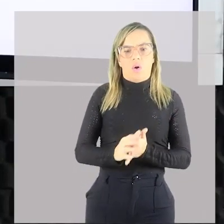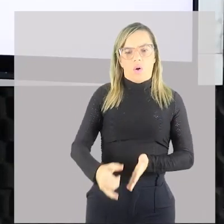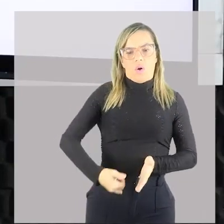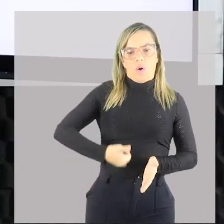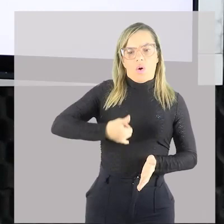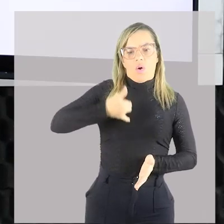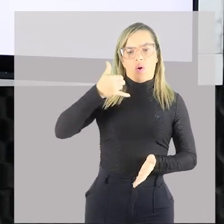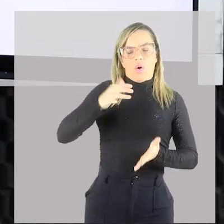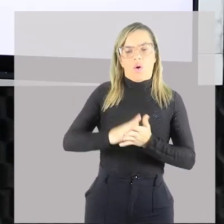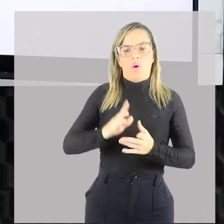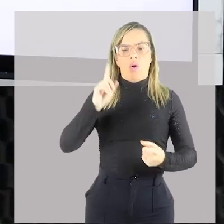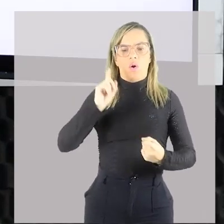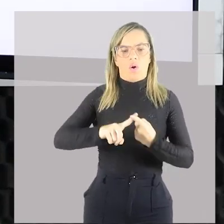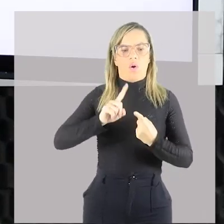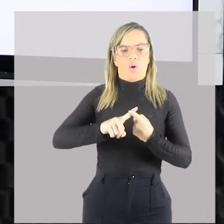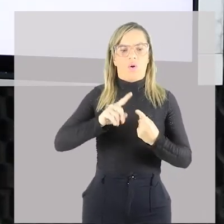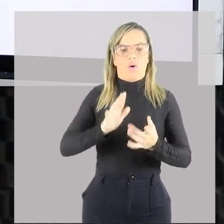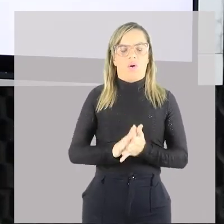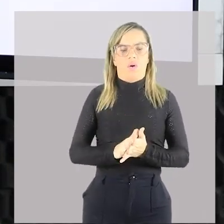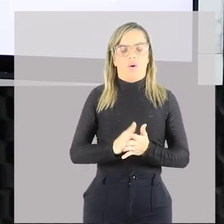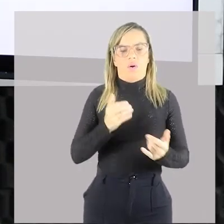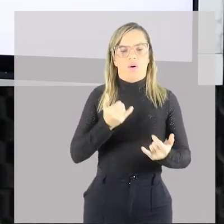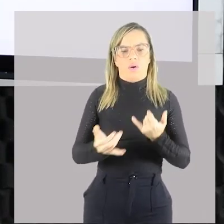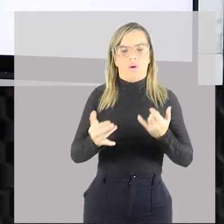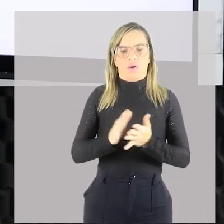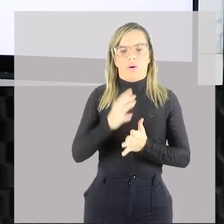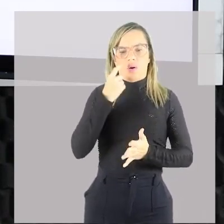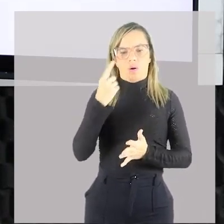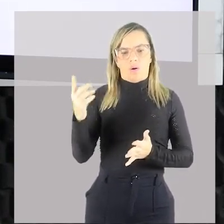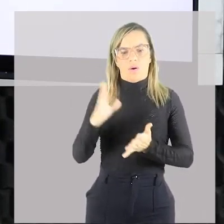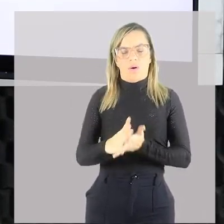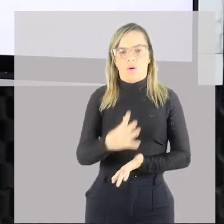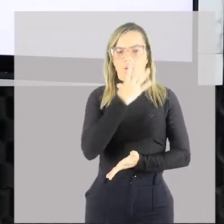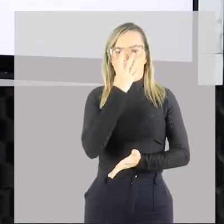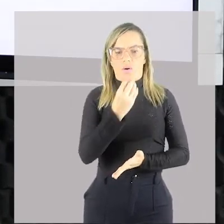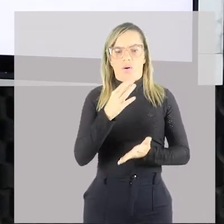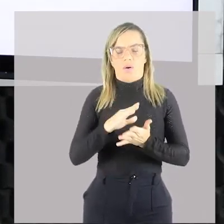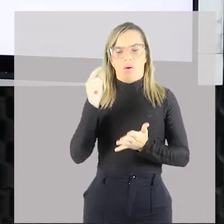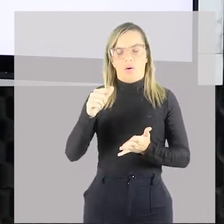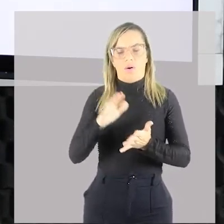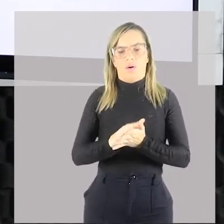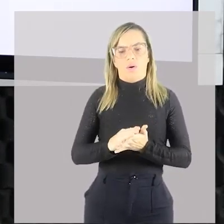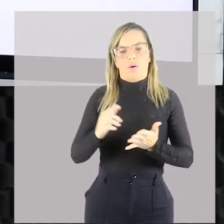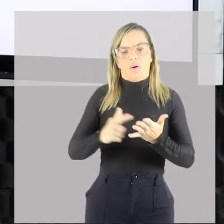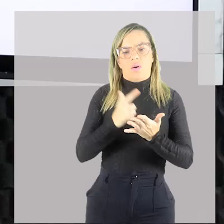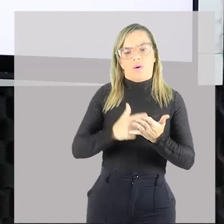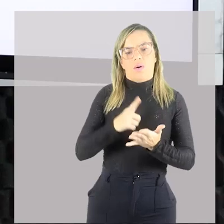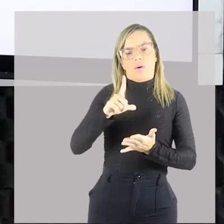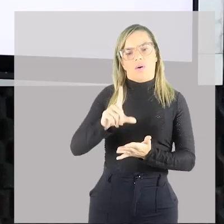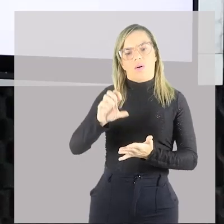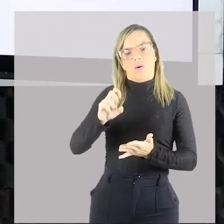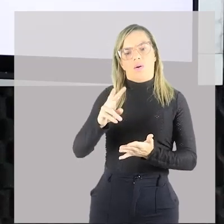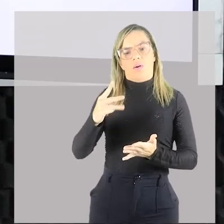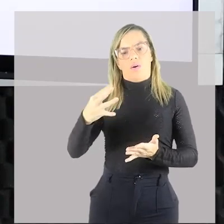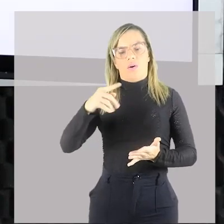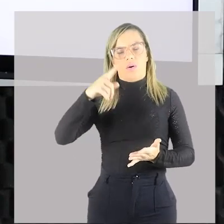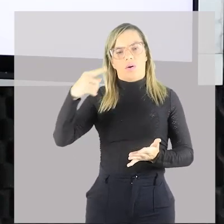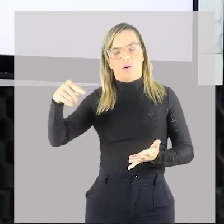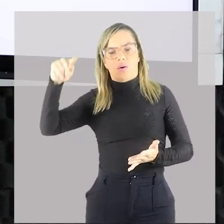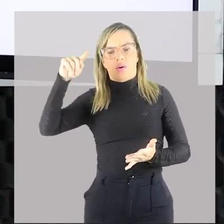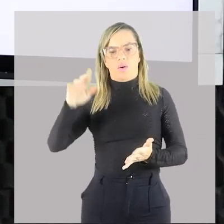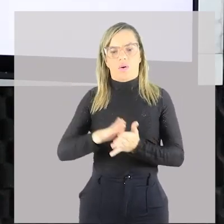Thomas Hobbes, no Leviatã. O Leviatã é a obra de Hobbes, que é extremamente conhecida, né, do qual se refere a